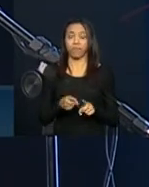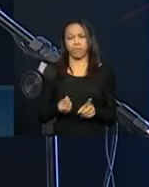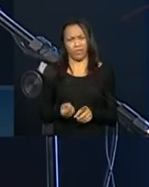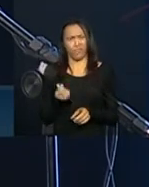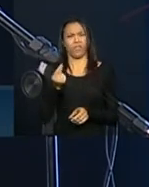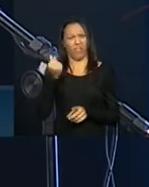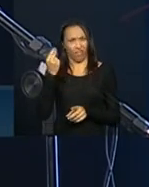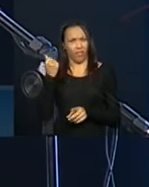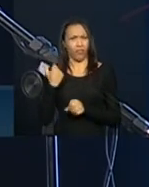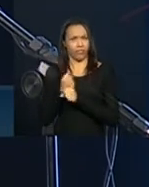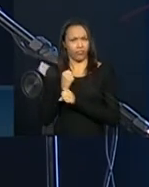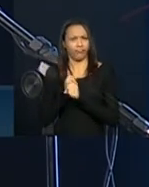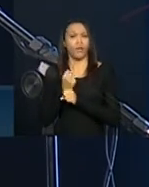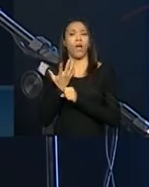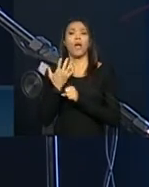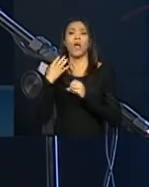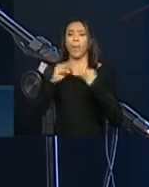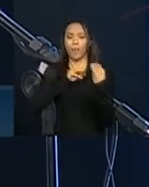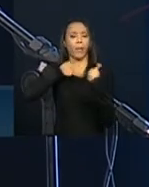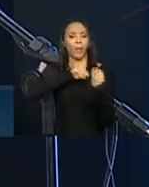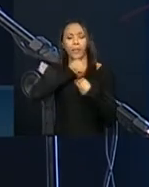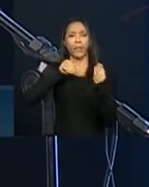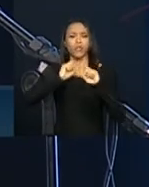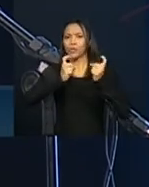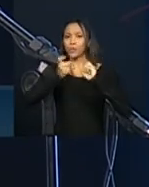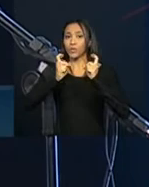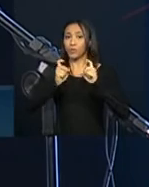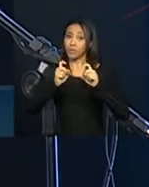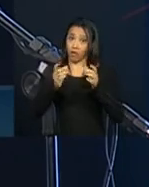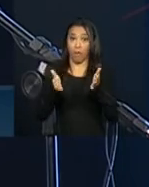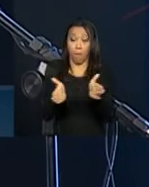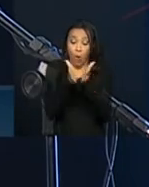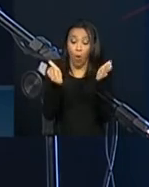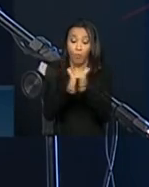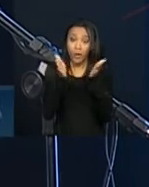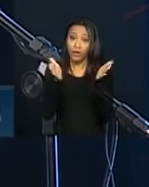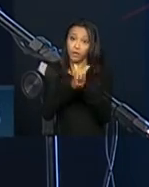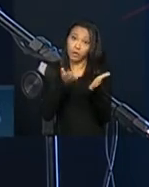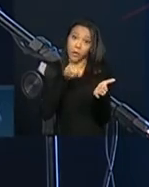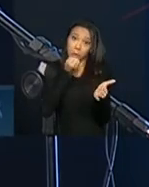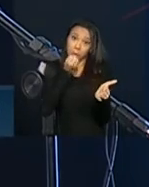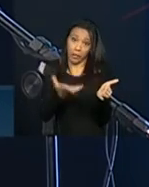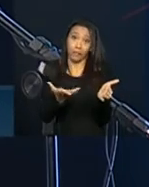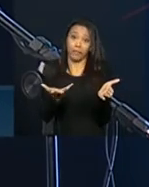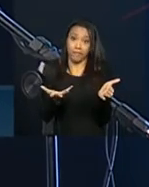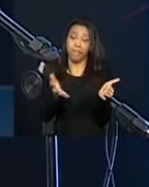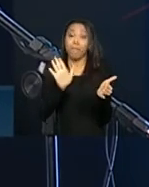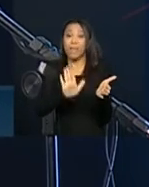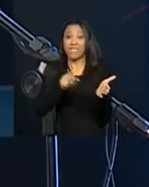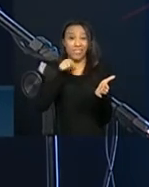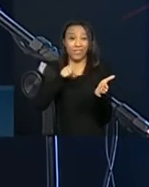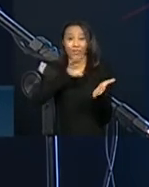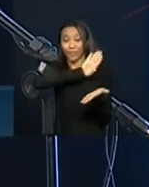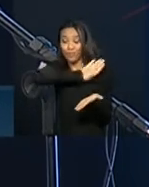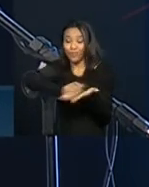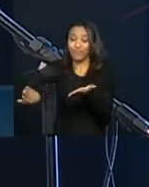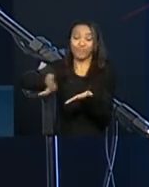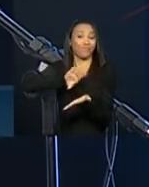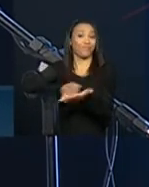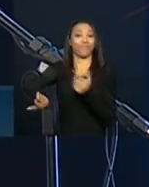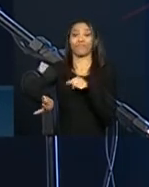se discutiu que, na verdade, a pobreza talvez fosse até um bem necessário. Felizmente, esse assunto está completamente